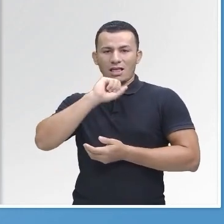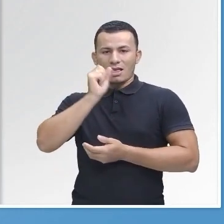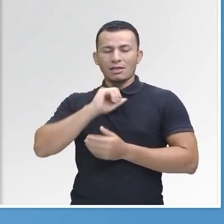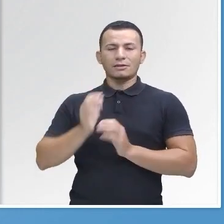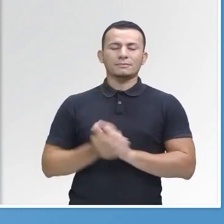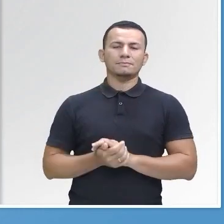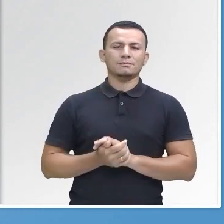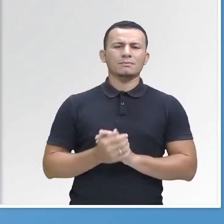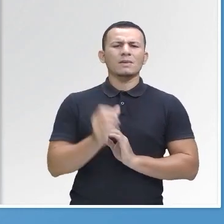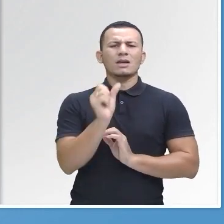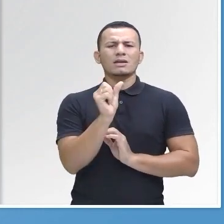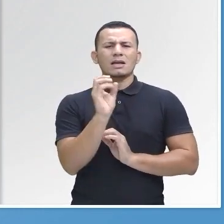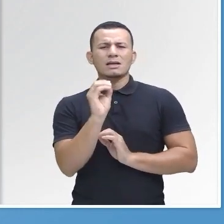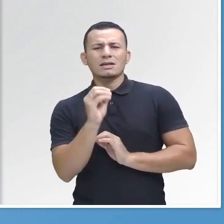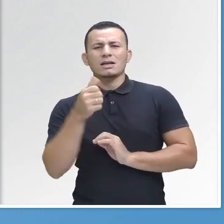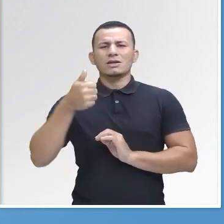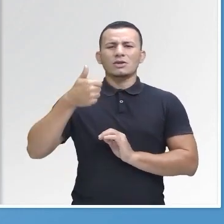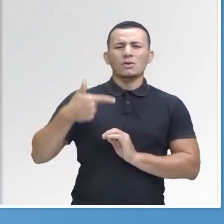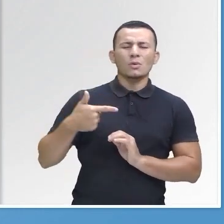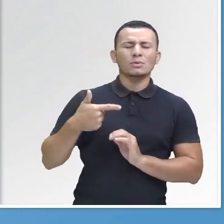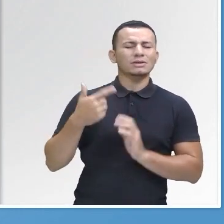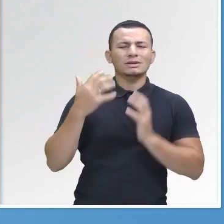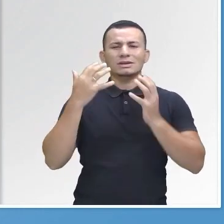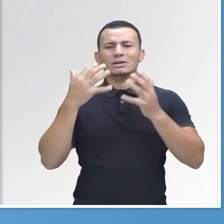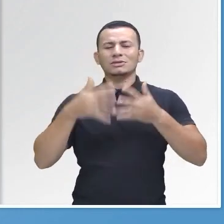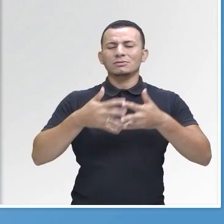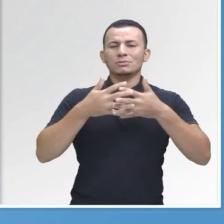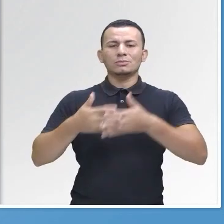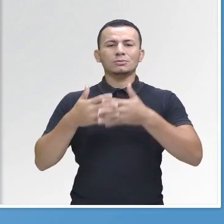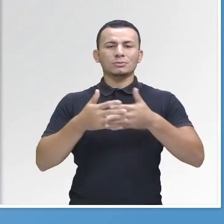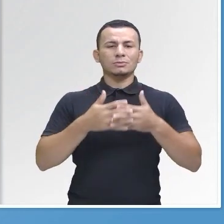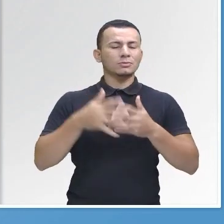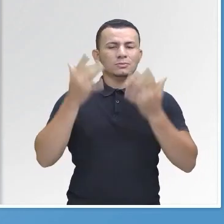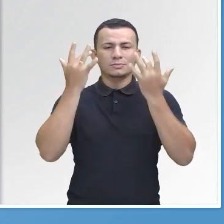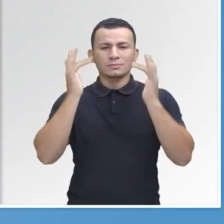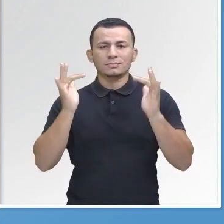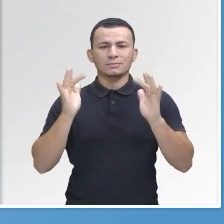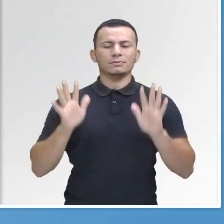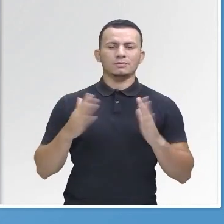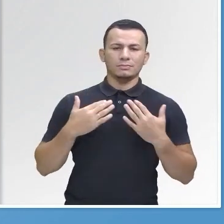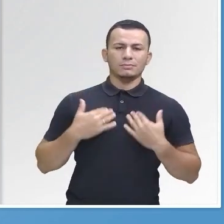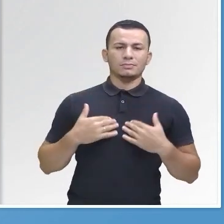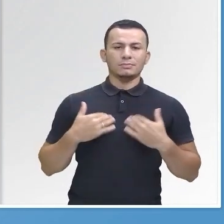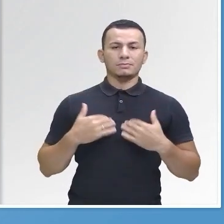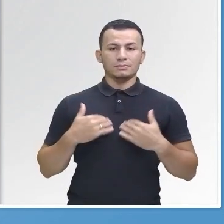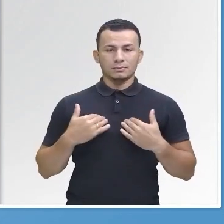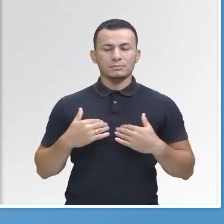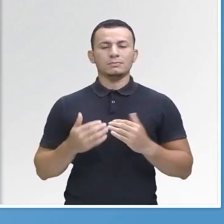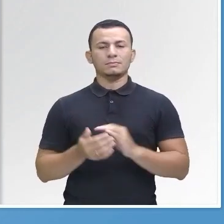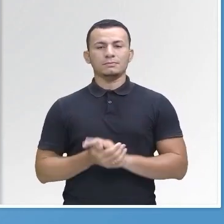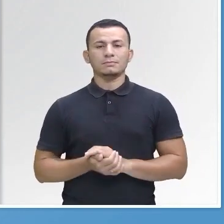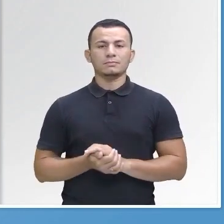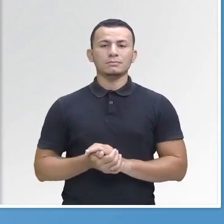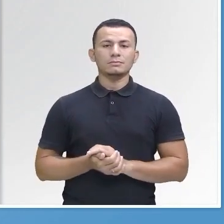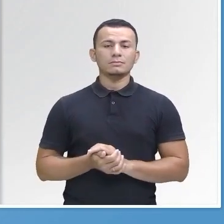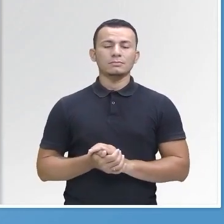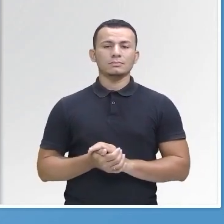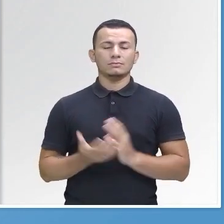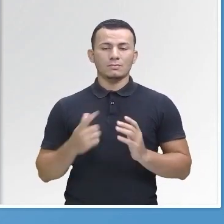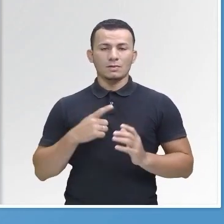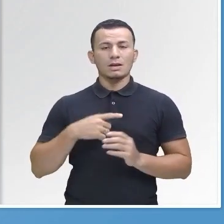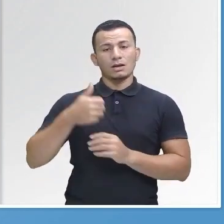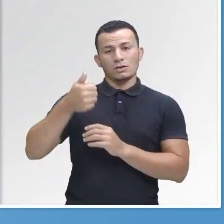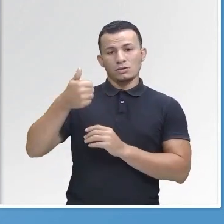tem 60 e eu não sei o que eu vou fazer. Muito bem, vamos fazer o seguinte. Bom, nós temos partes de